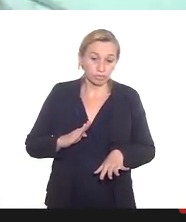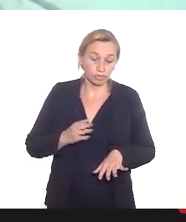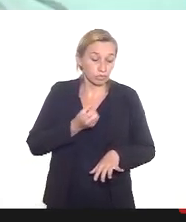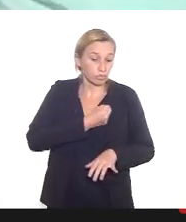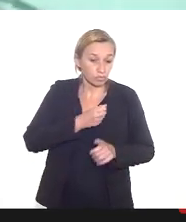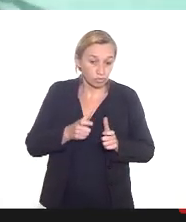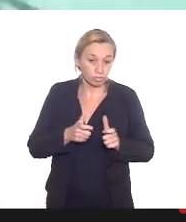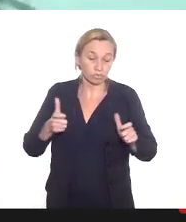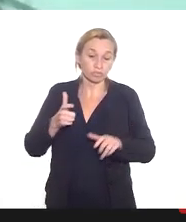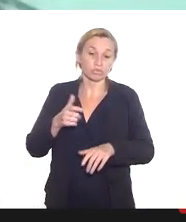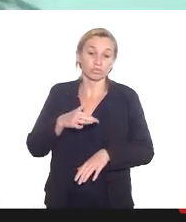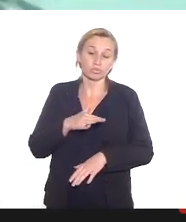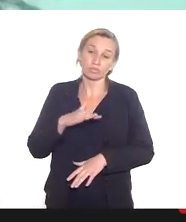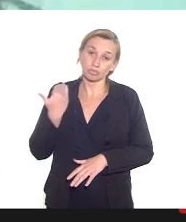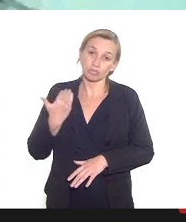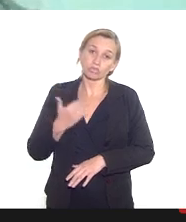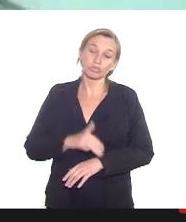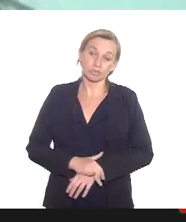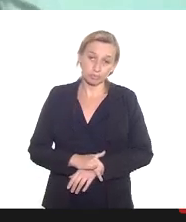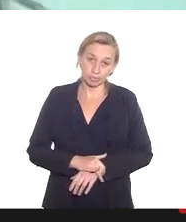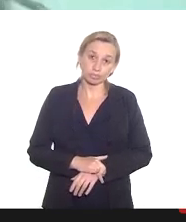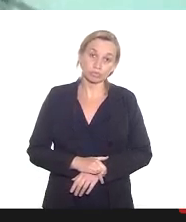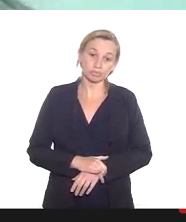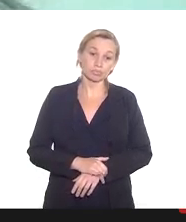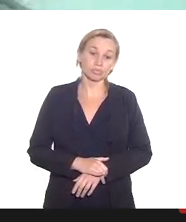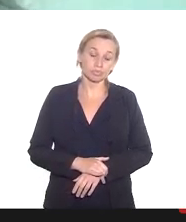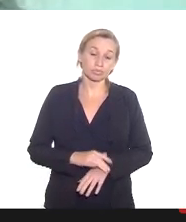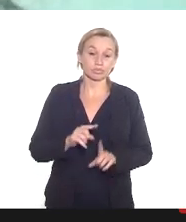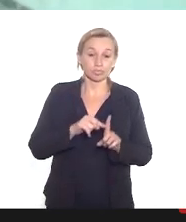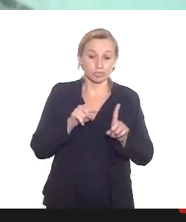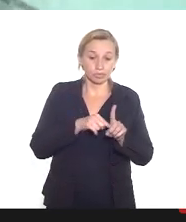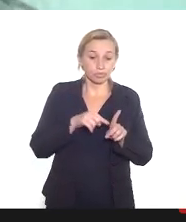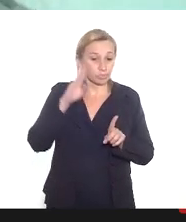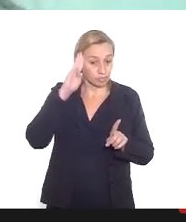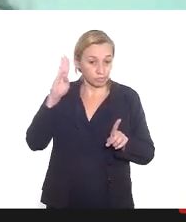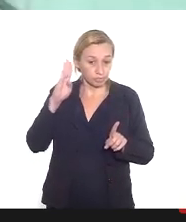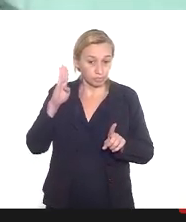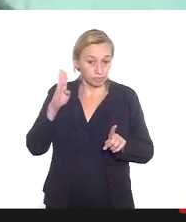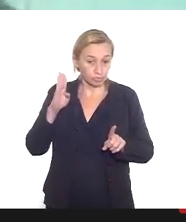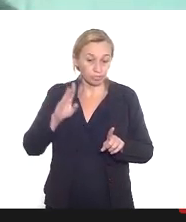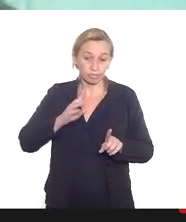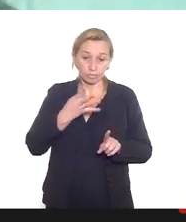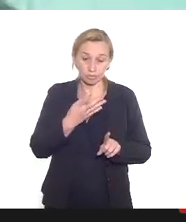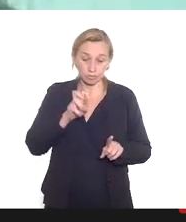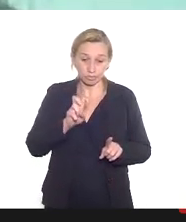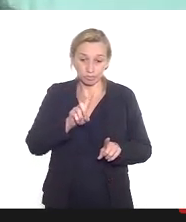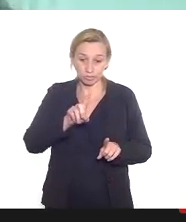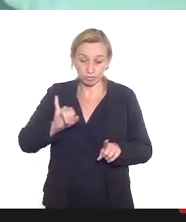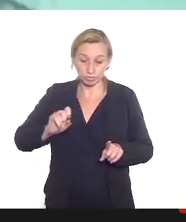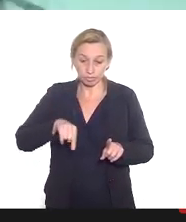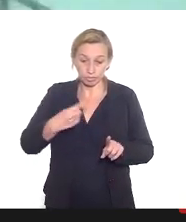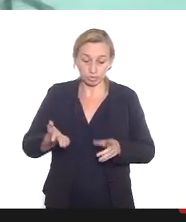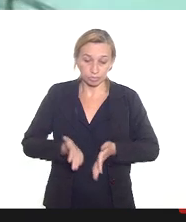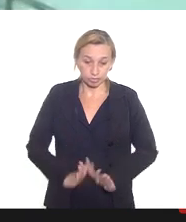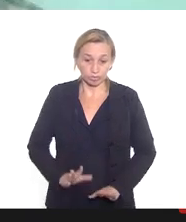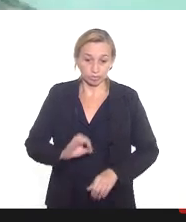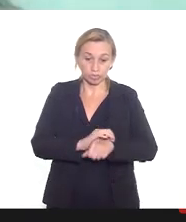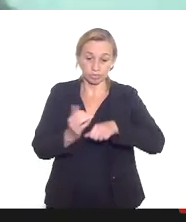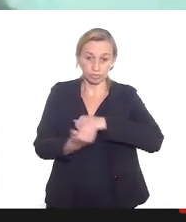com maior número de casos E aí ó fiz por gestantes e principalmente puérperas é o